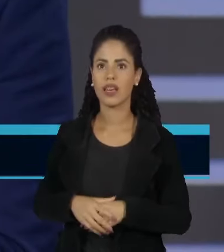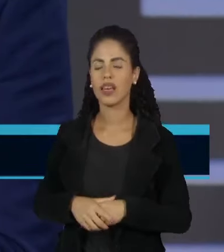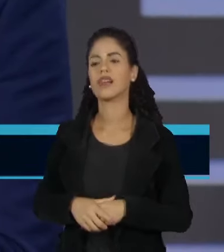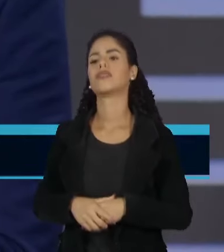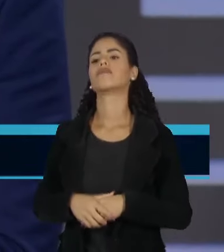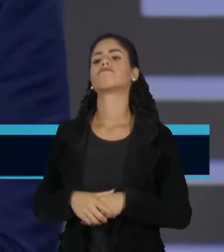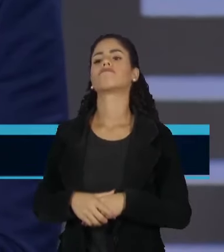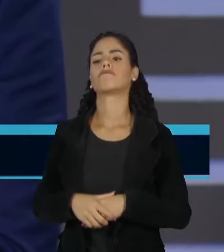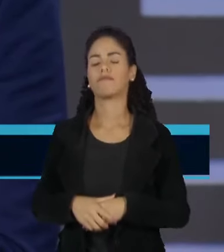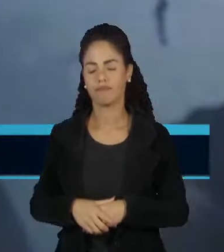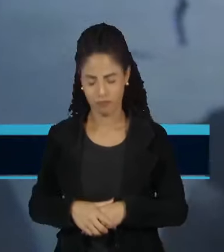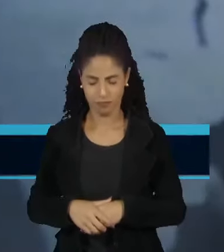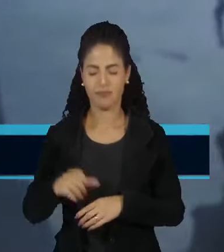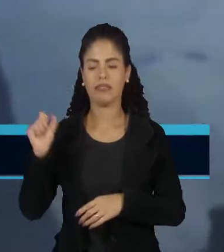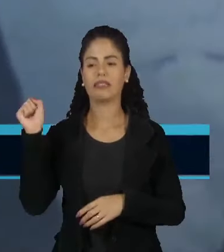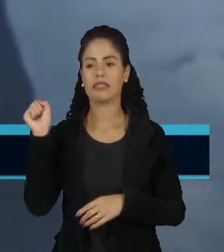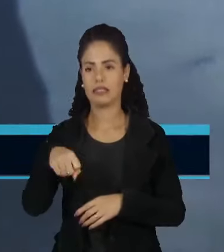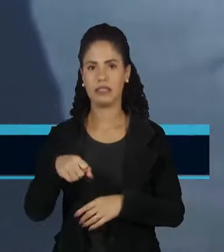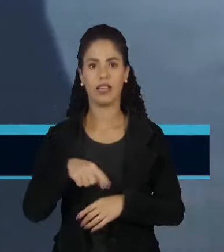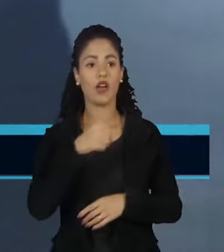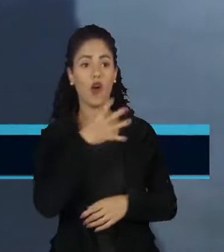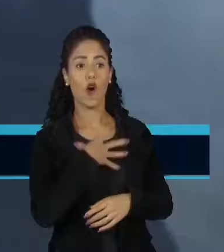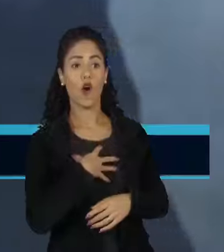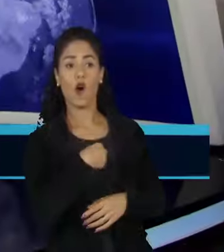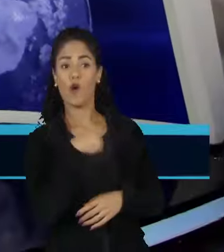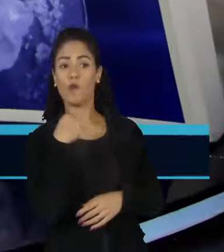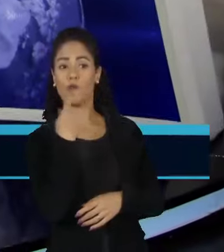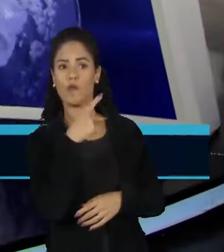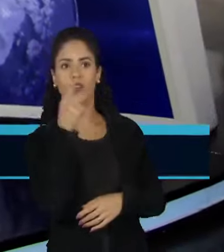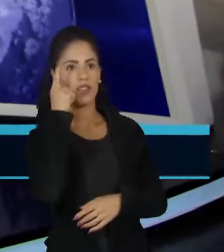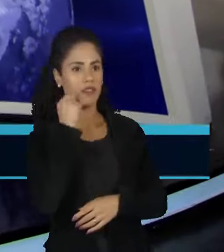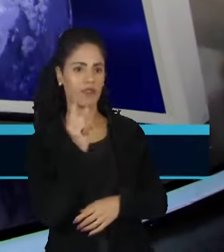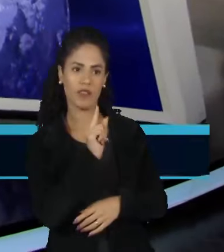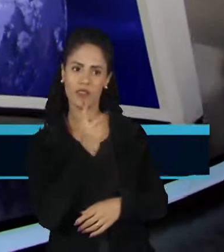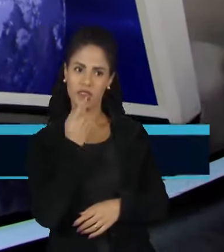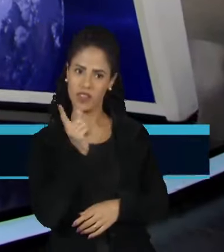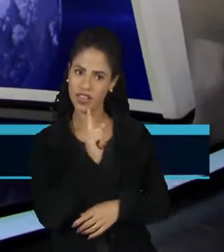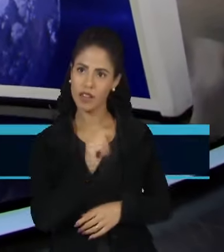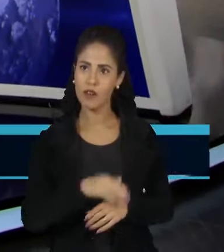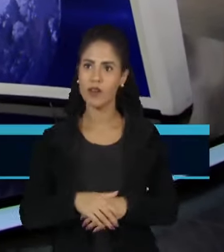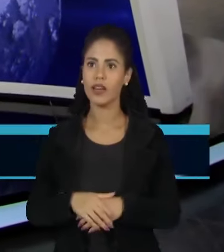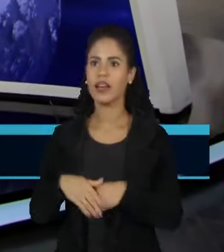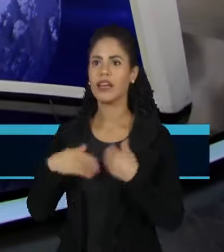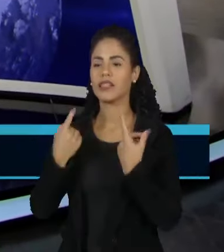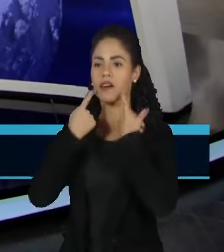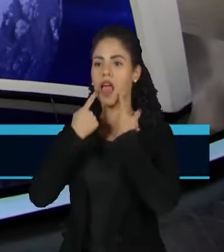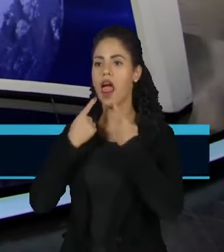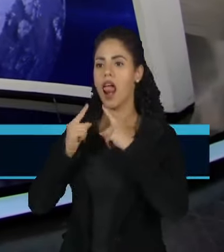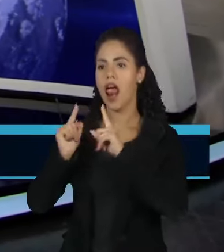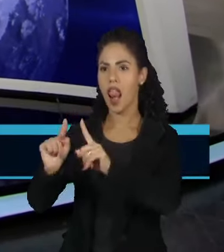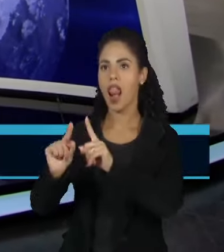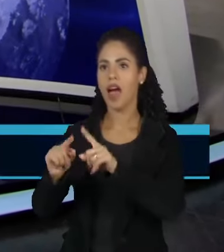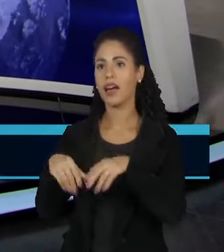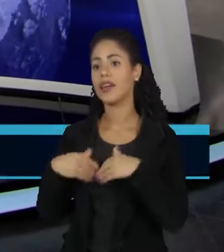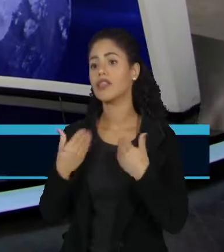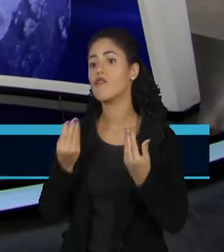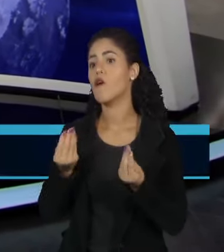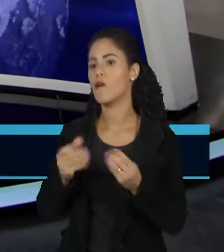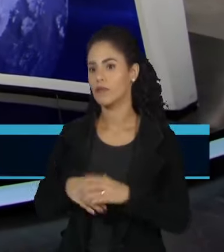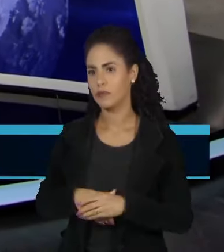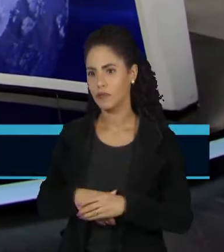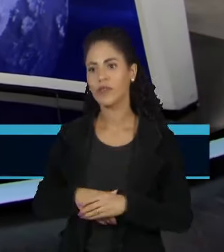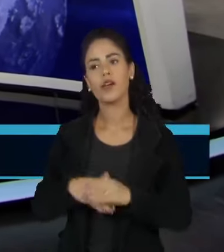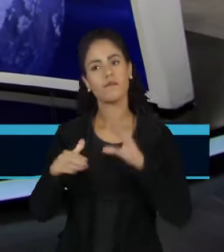filho da Vera já falou que não concordou não é assim. Muito, que não é bem assim. O jornal está sendo criticado em tempo real, isso é muito bom. Via